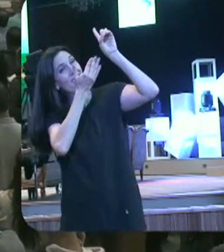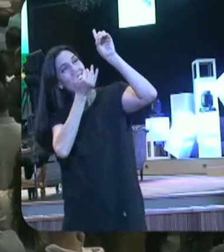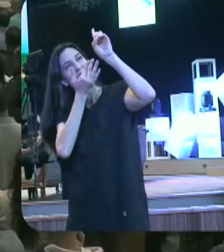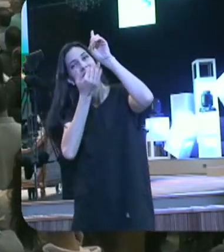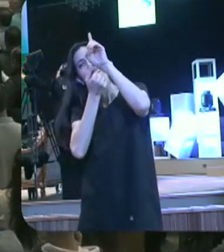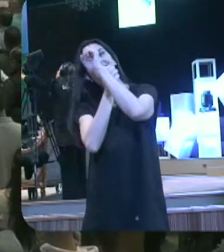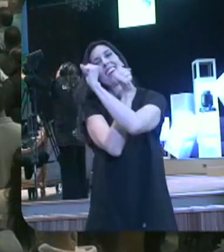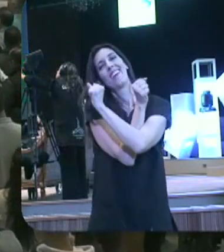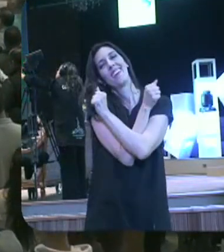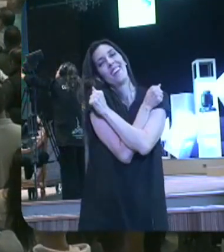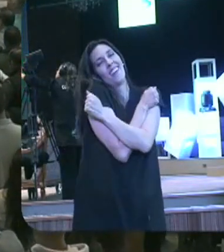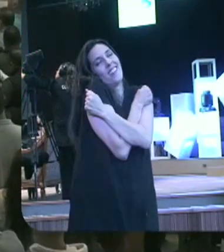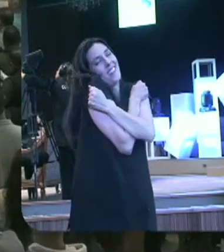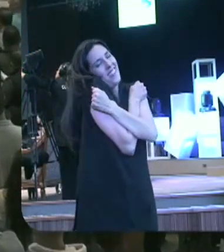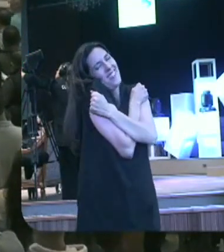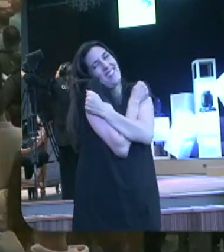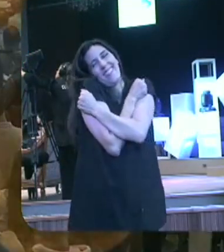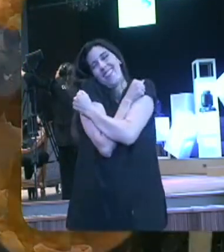Abraça-me.